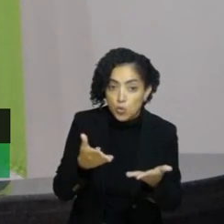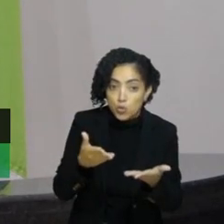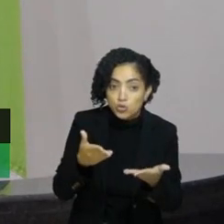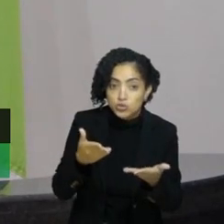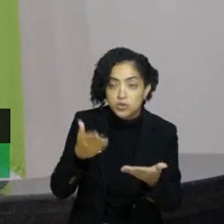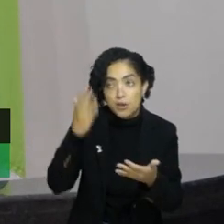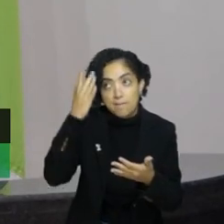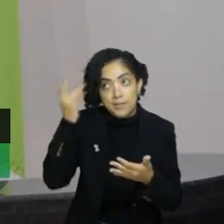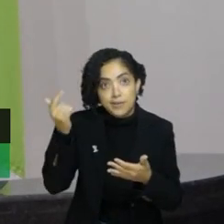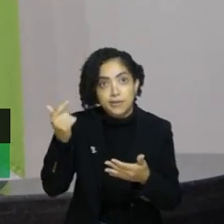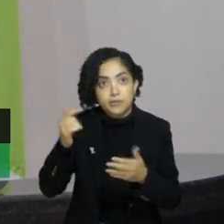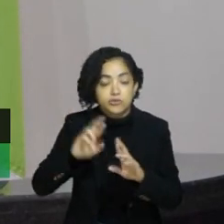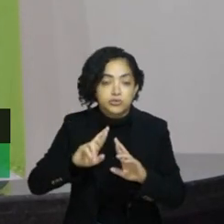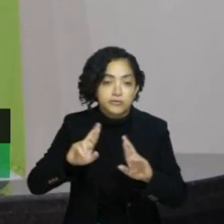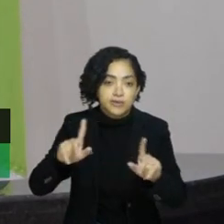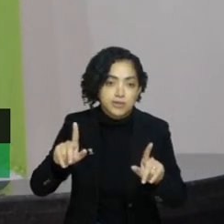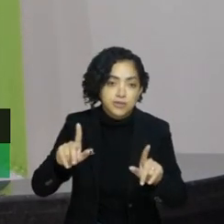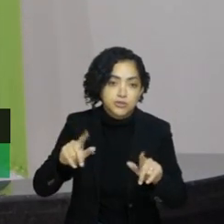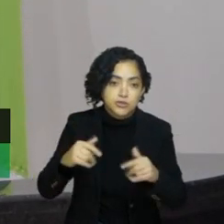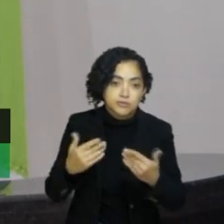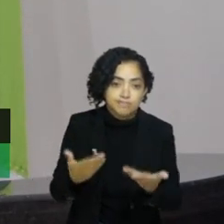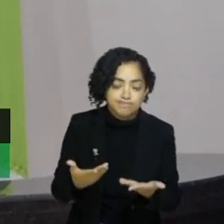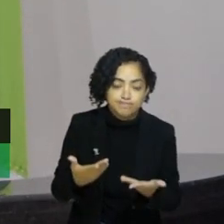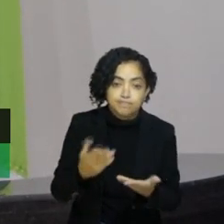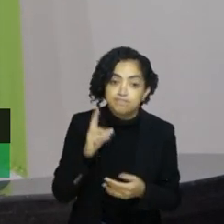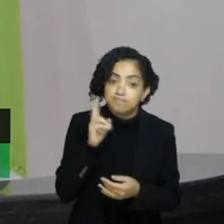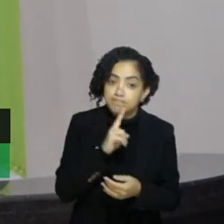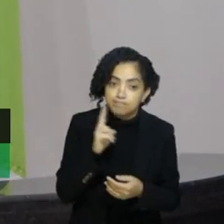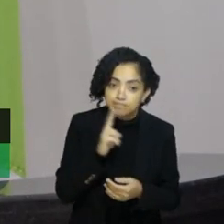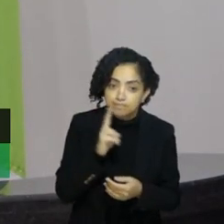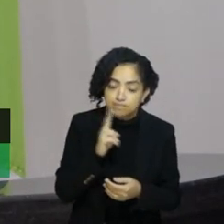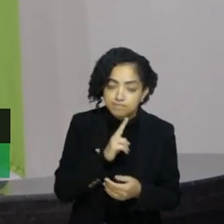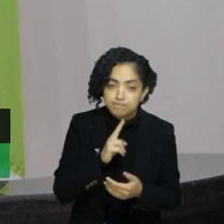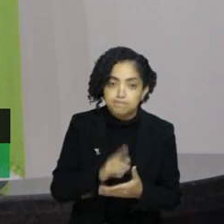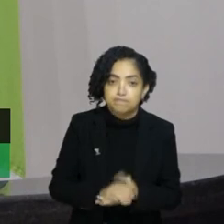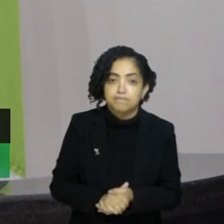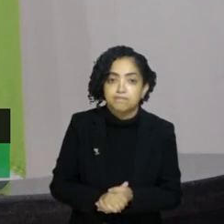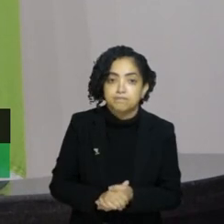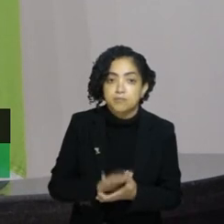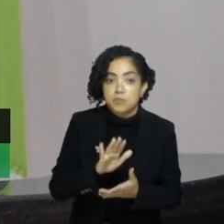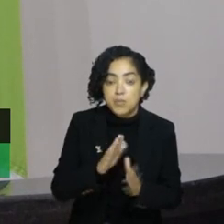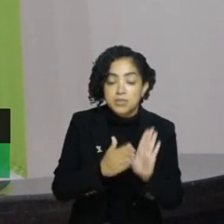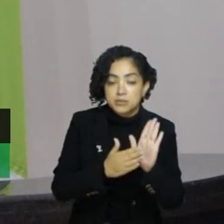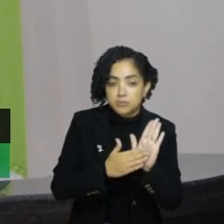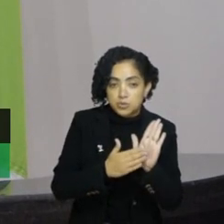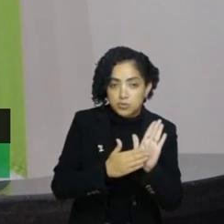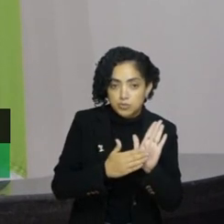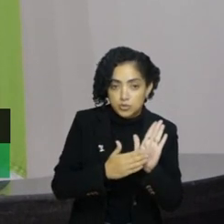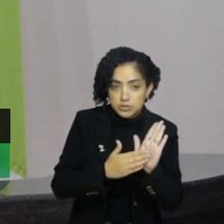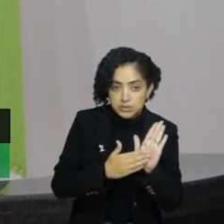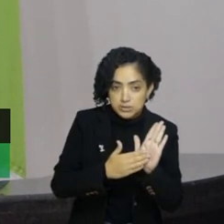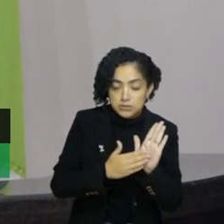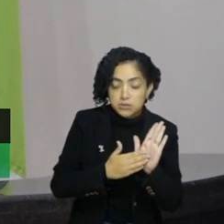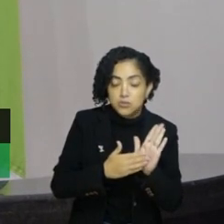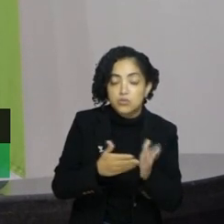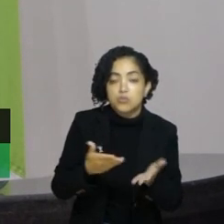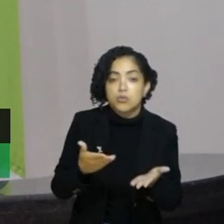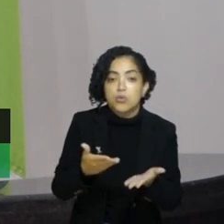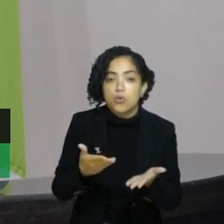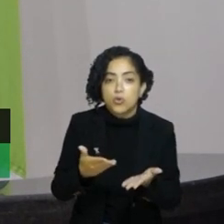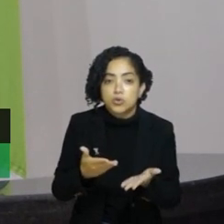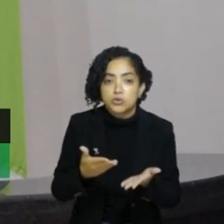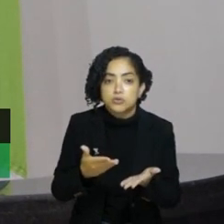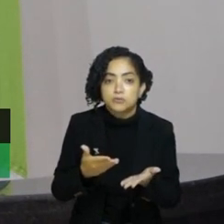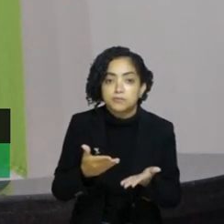amanhã, e tudo é extremamente urgente. A minha proposição, senhoras e senhores, aqui, é